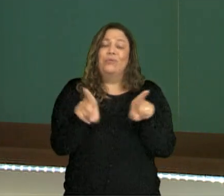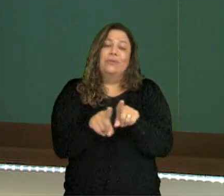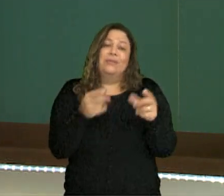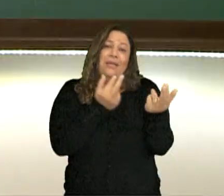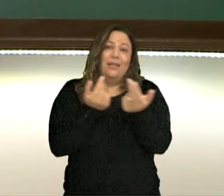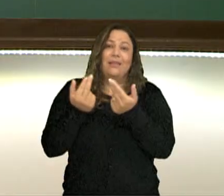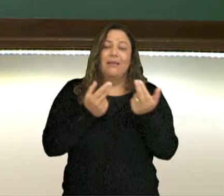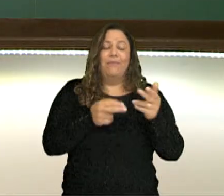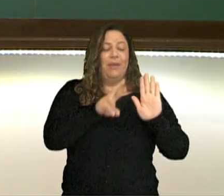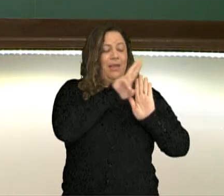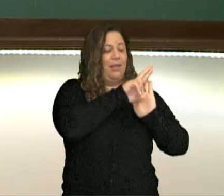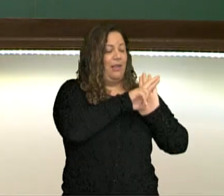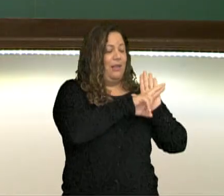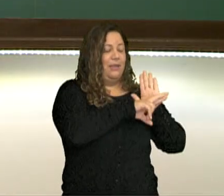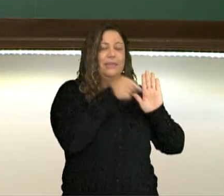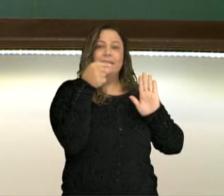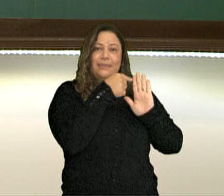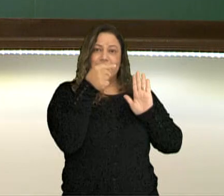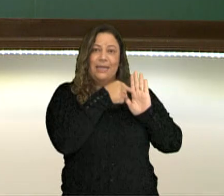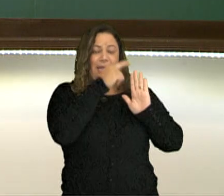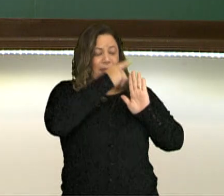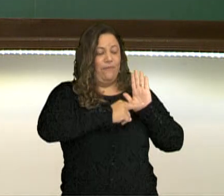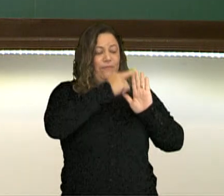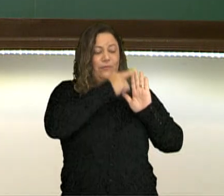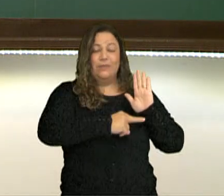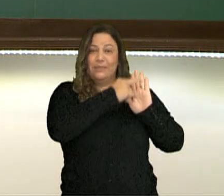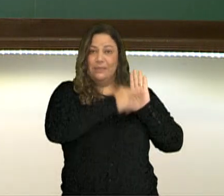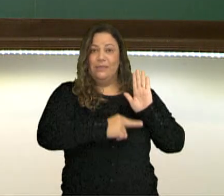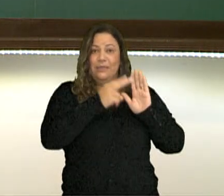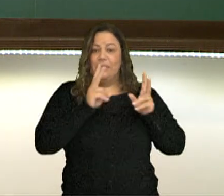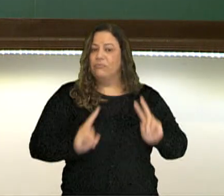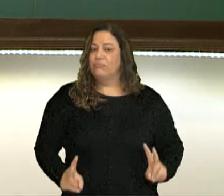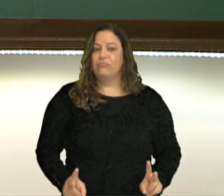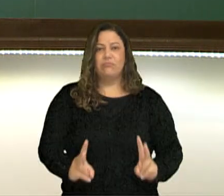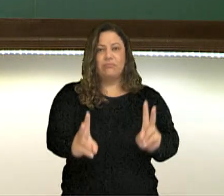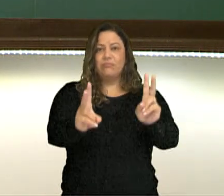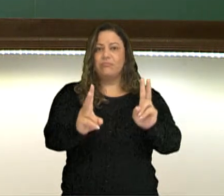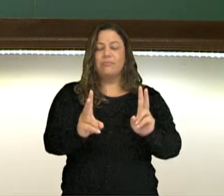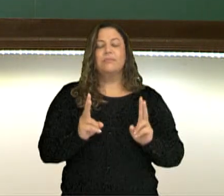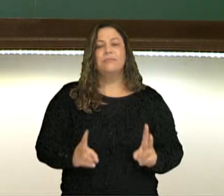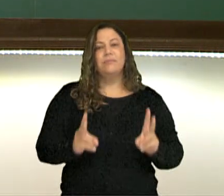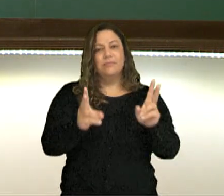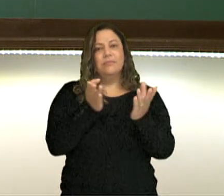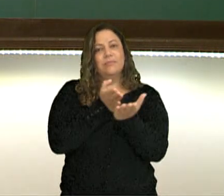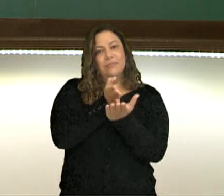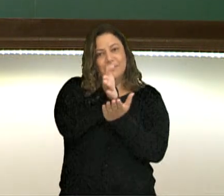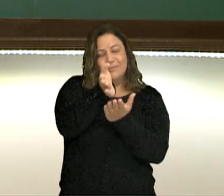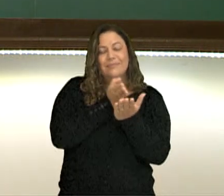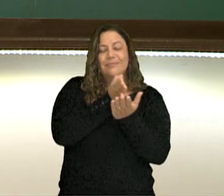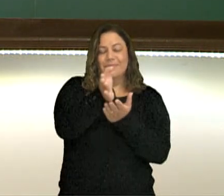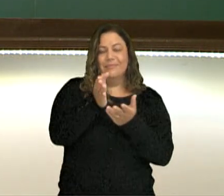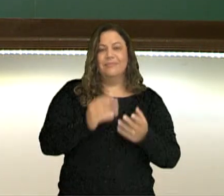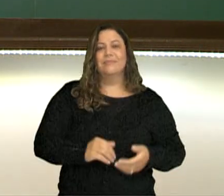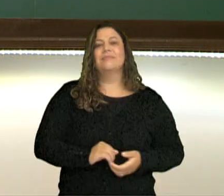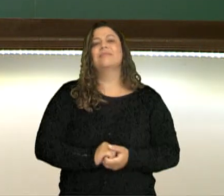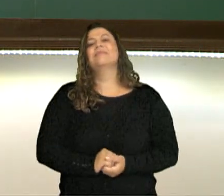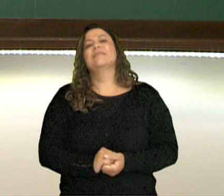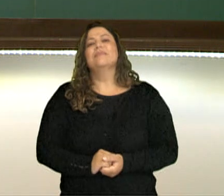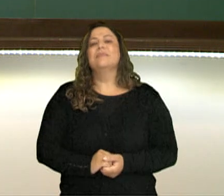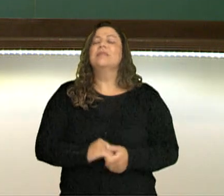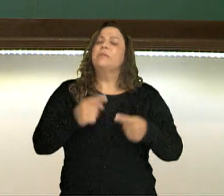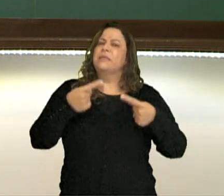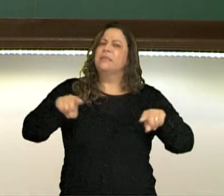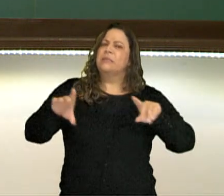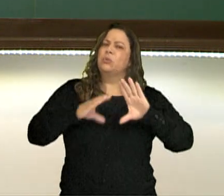é a receita da música, é esse caminho que ela deve seguir, né, para ser tocada ou cantada.